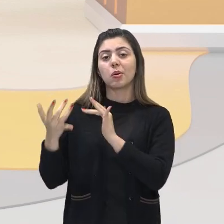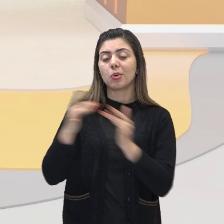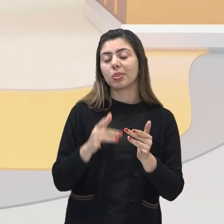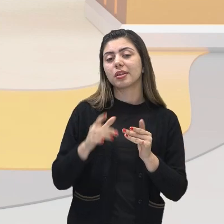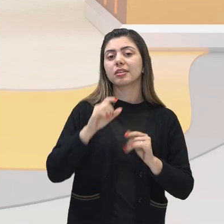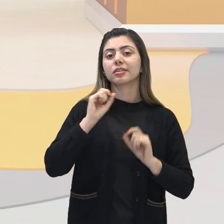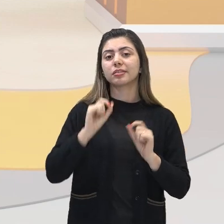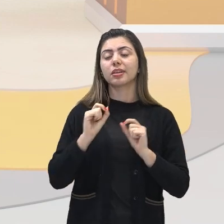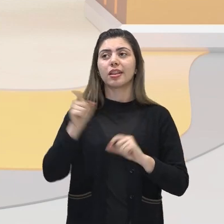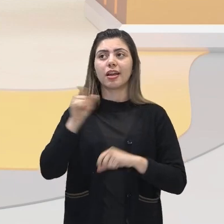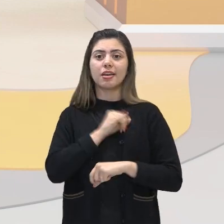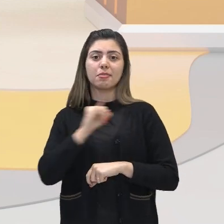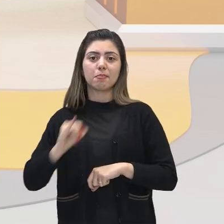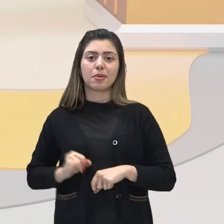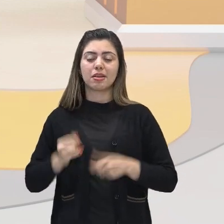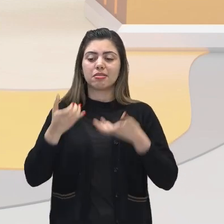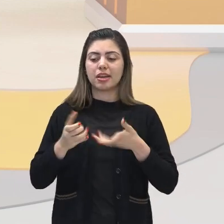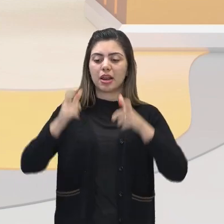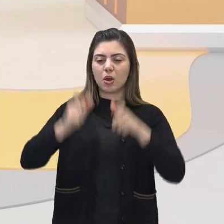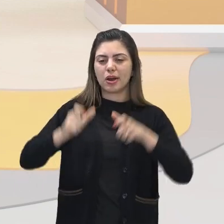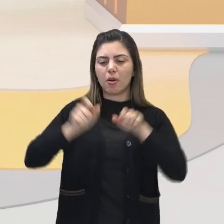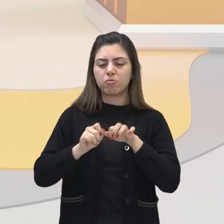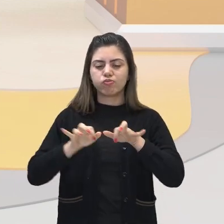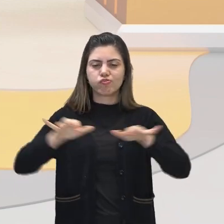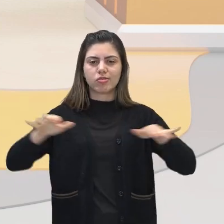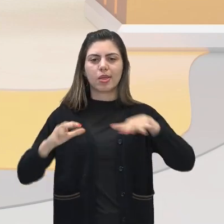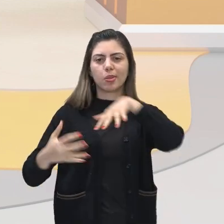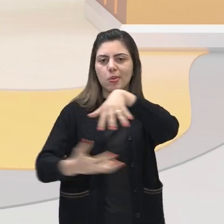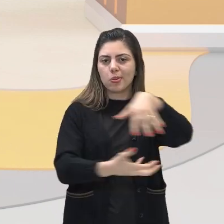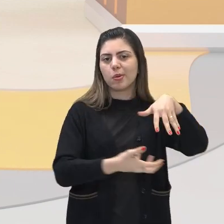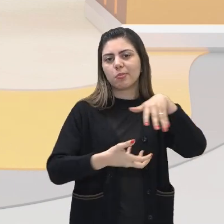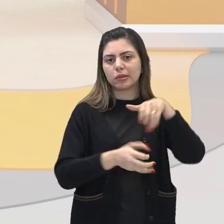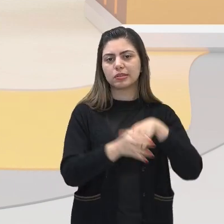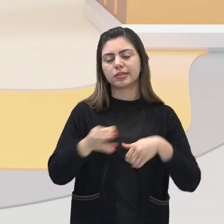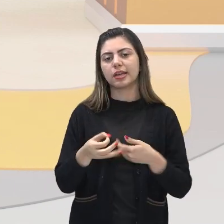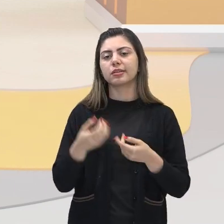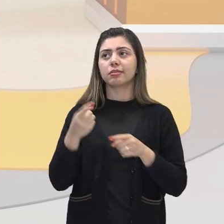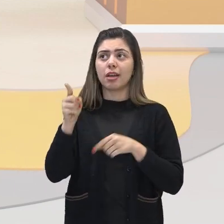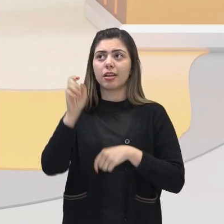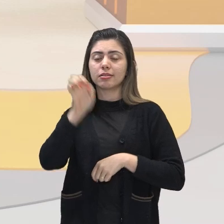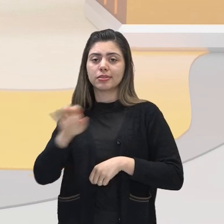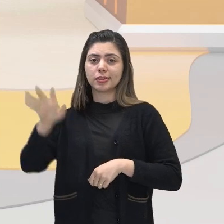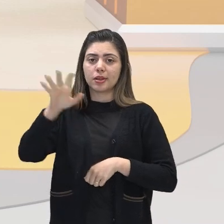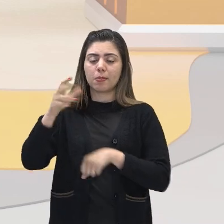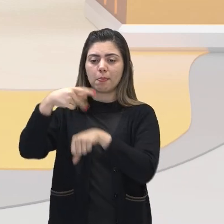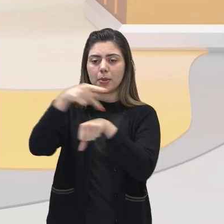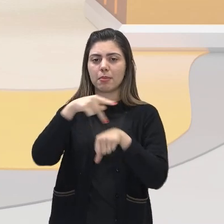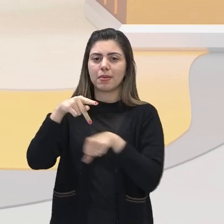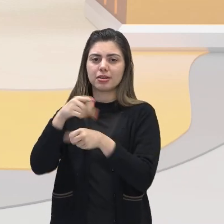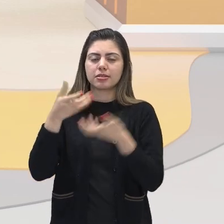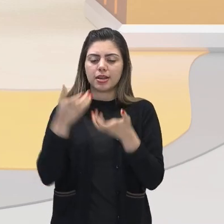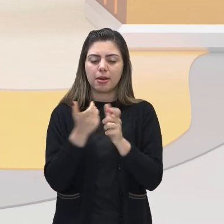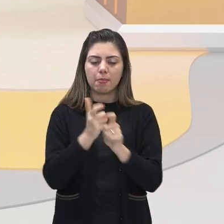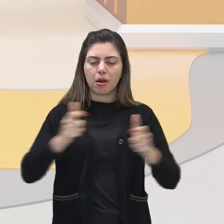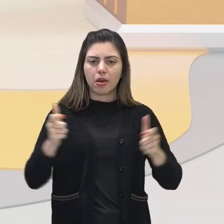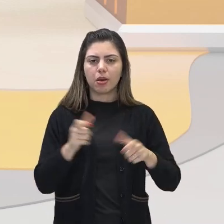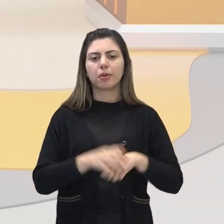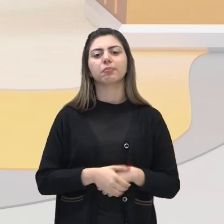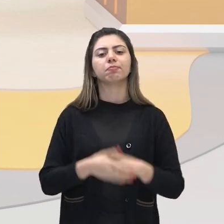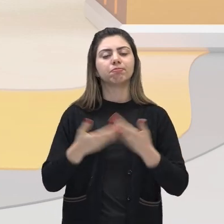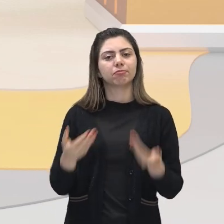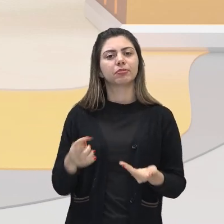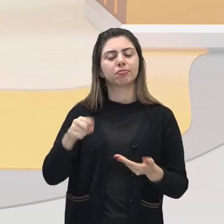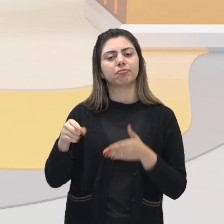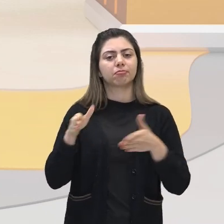expansão imperialista e neocolonialismo que se estendeu sobre o mundo a partir dessas potências europeias que esse momento que a gente